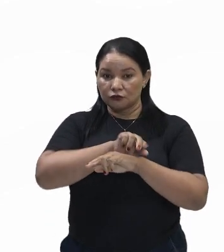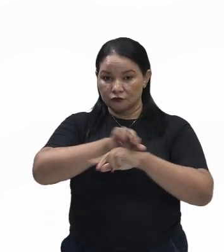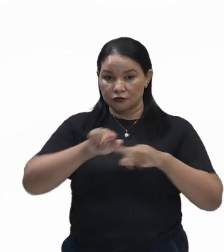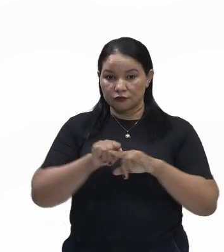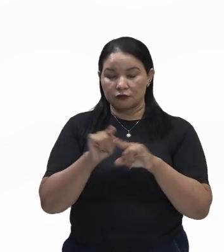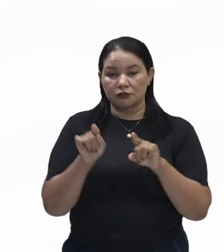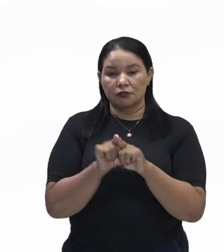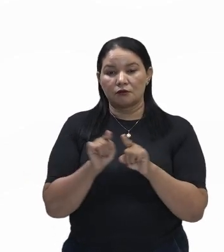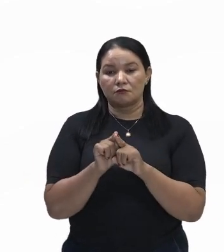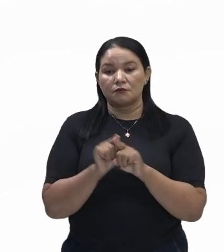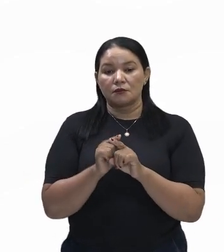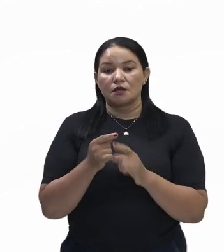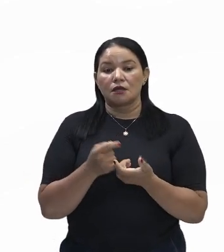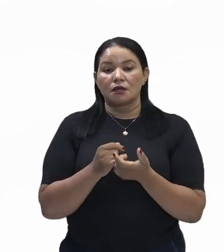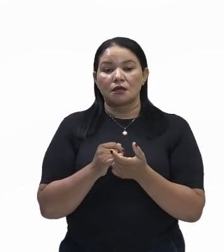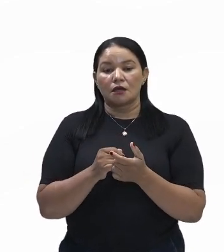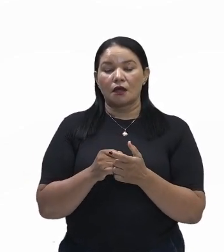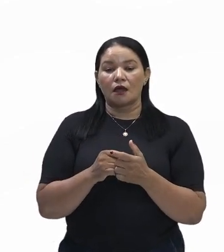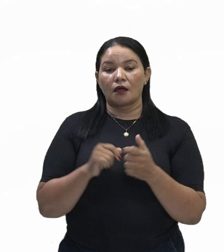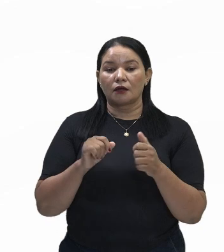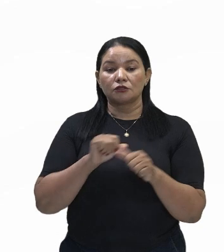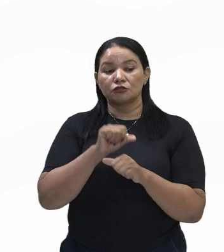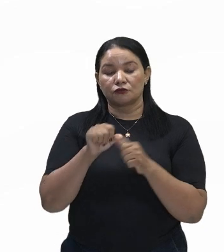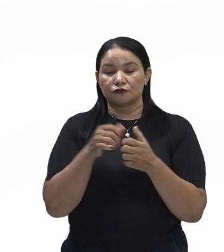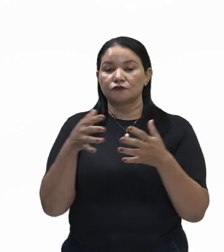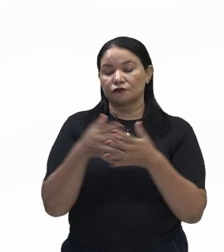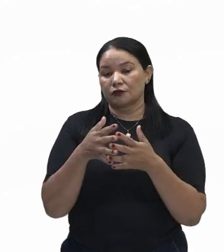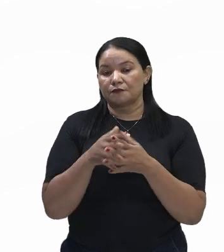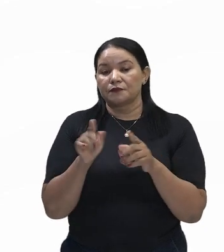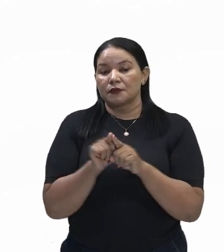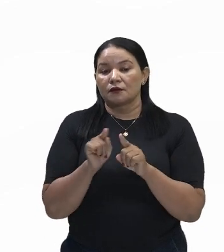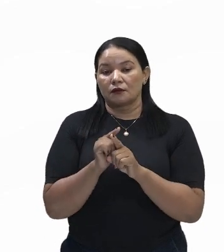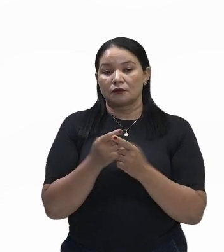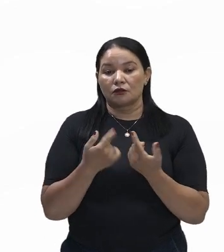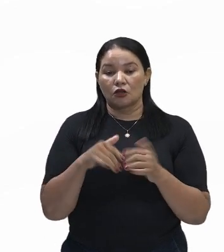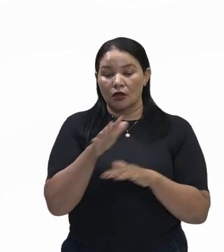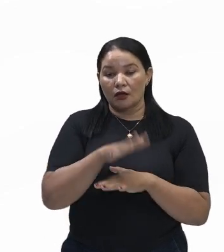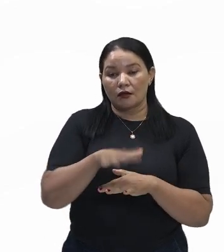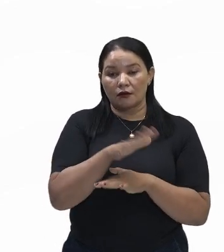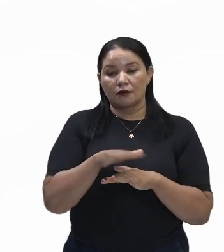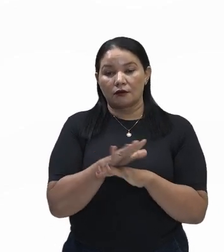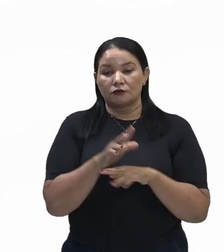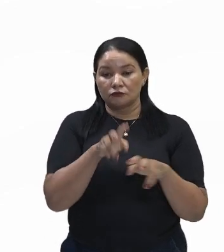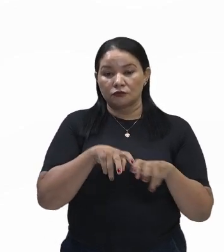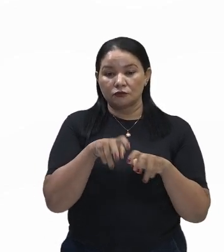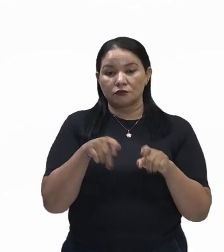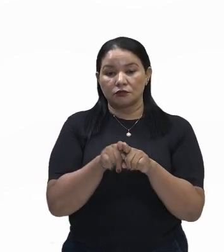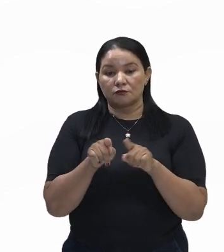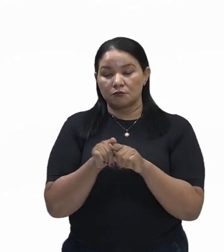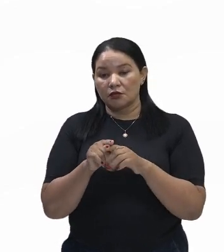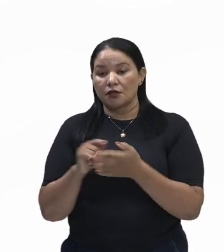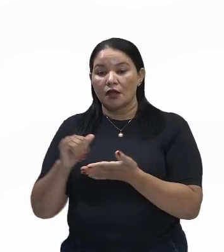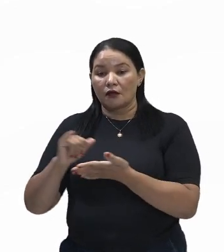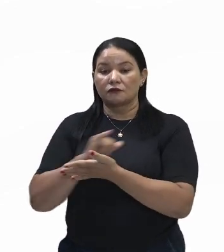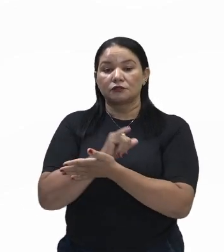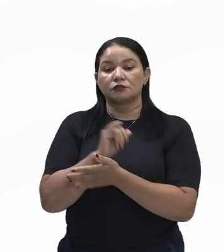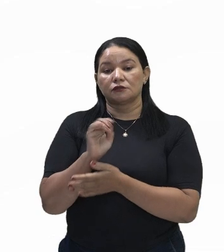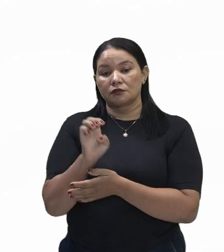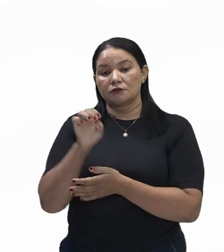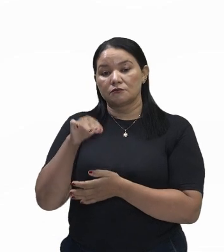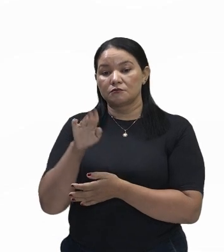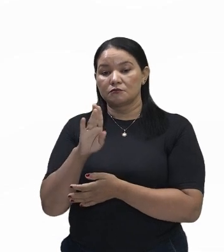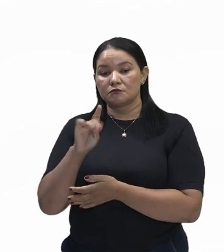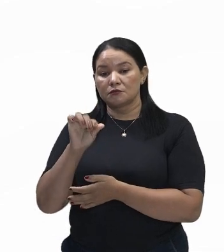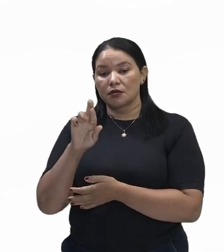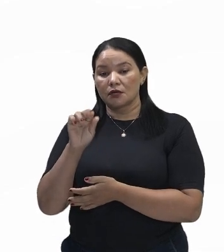tornar mais complexa. Vão se destacar setores como o agronegócio, a aviação, como a Embraer, petróleo e